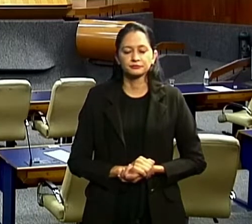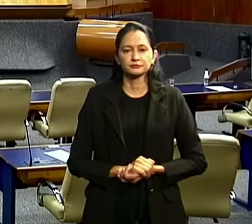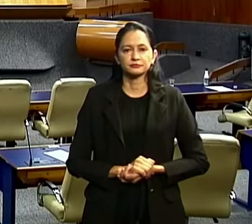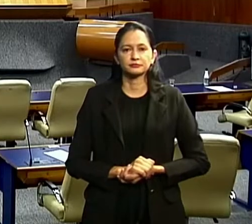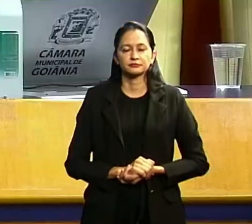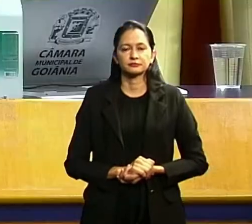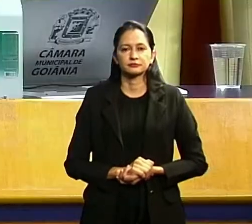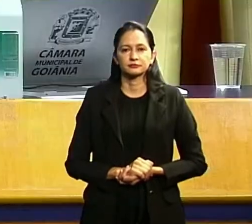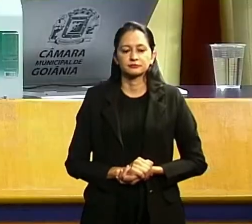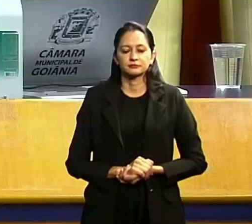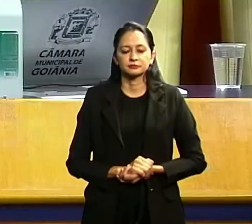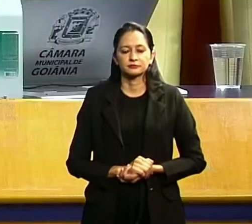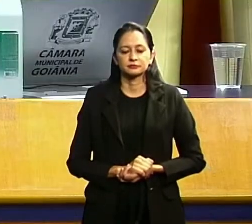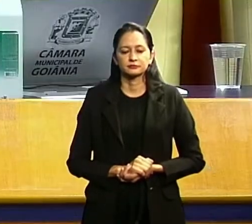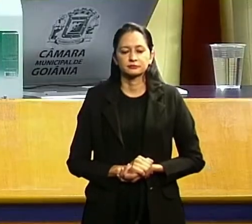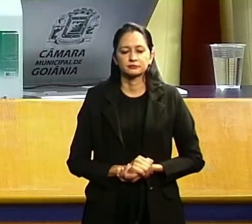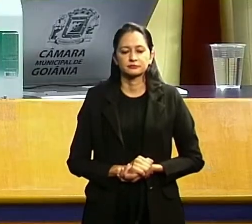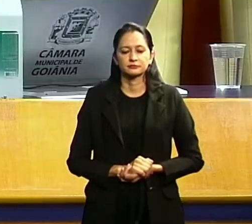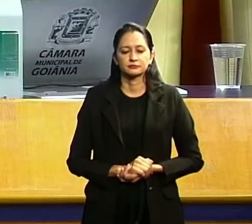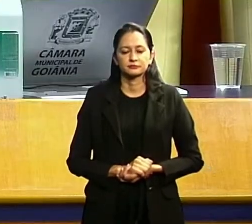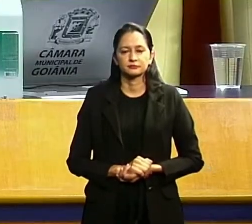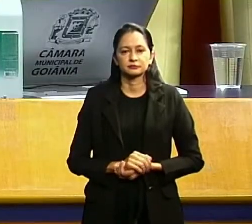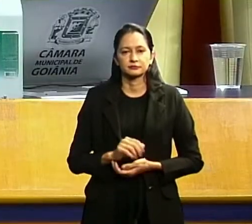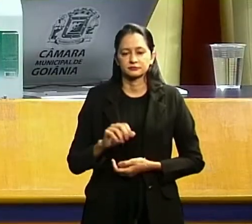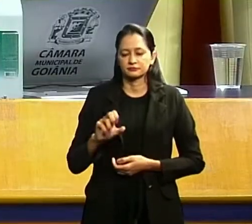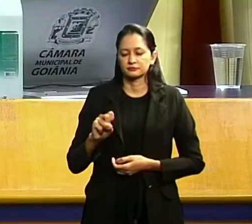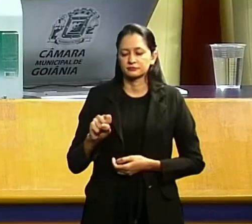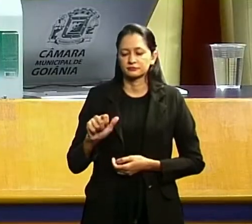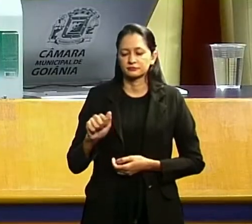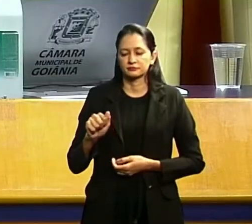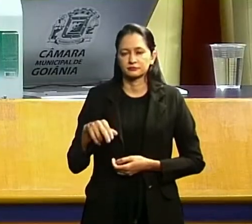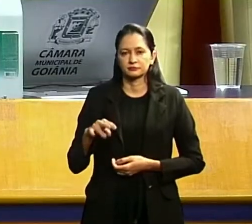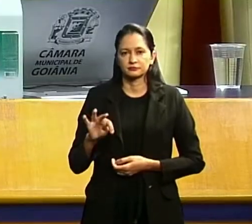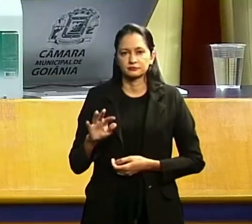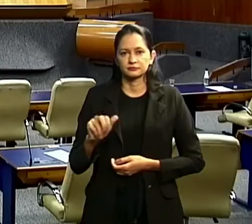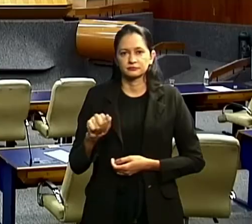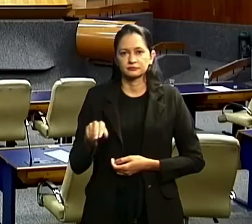Seu presidente. Santana Gomes, pela ordem.